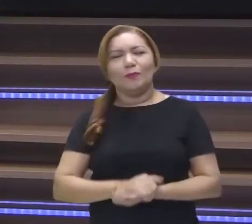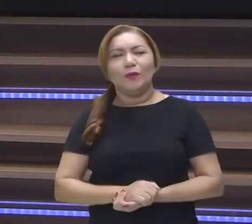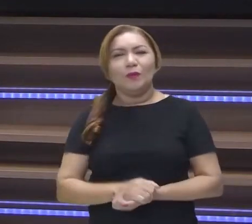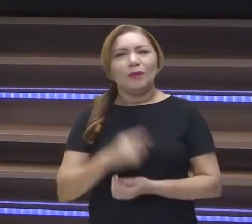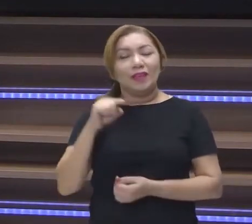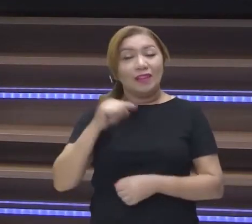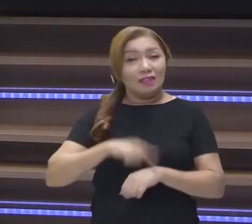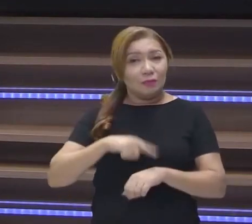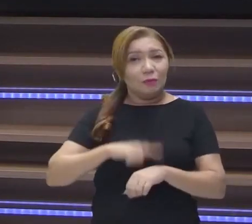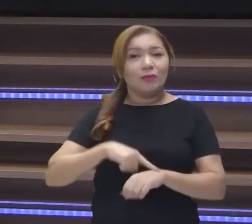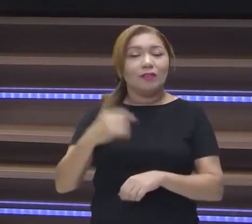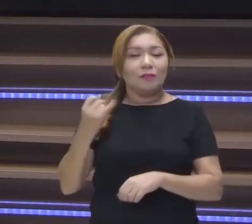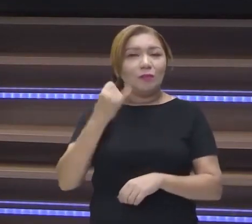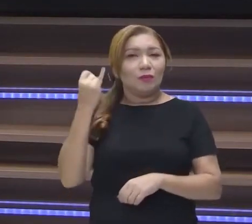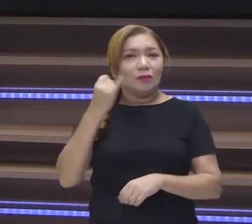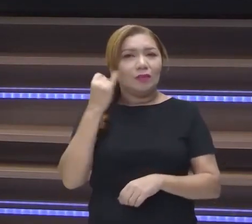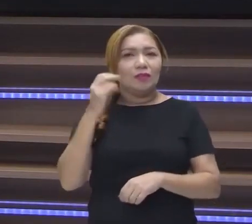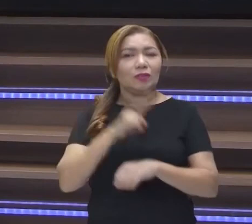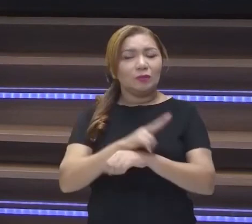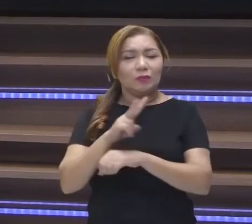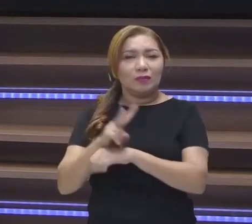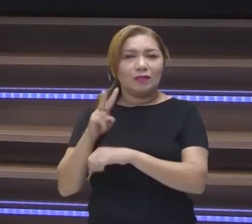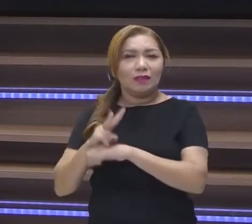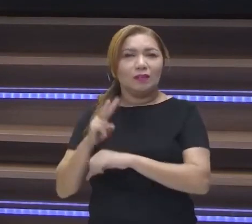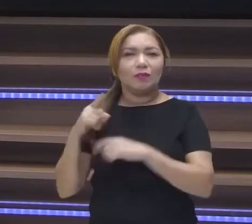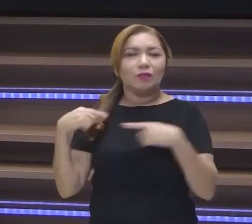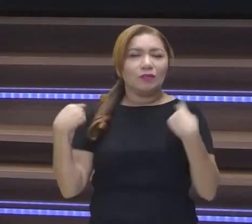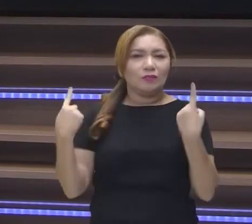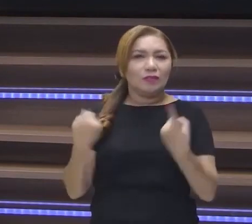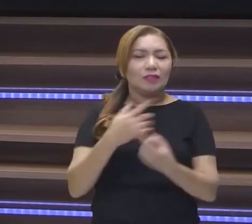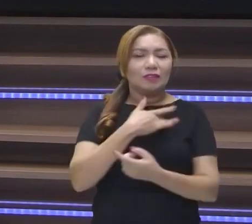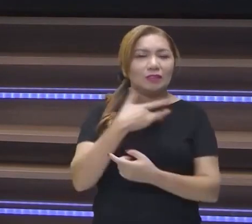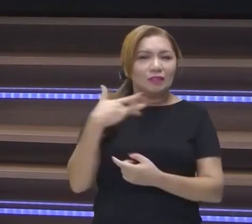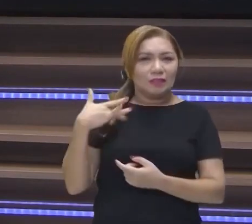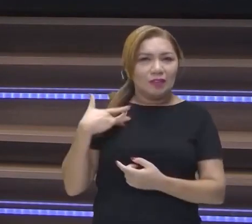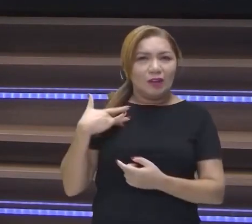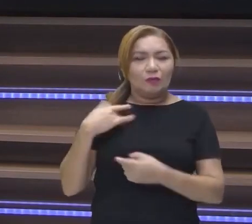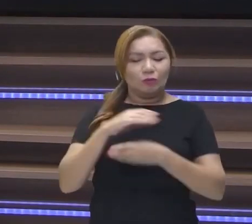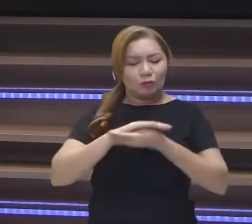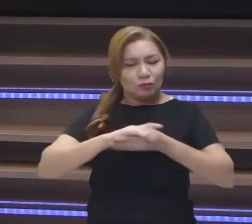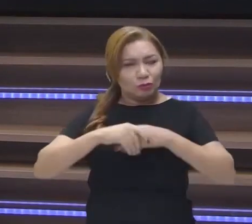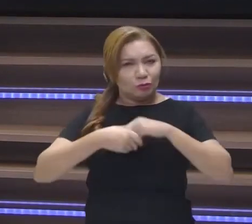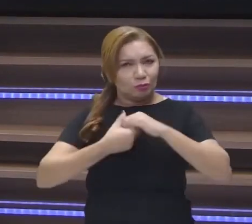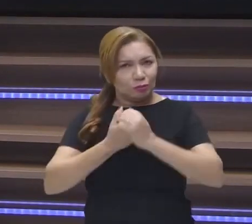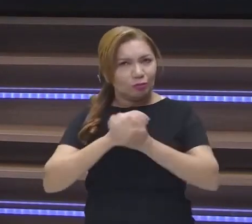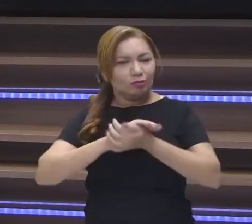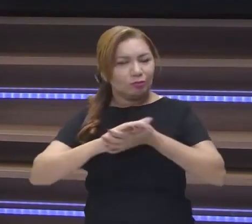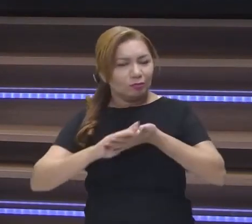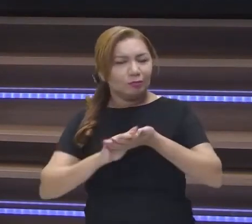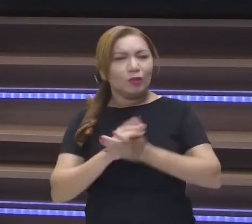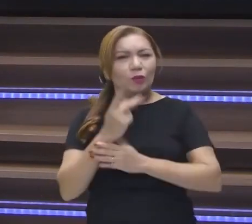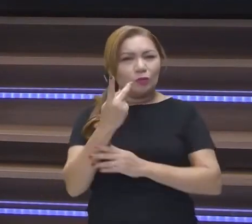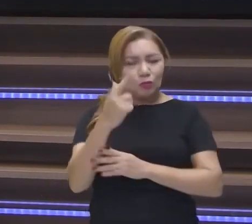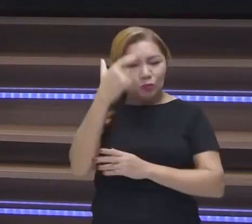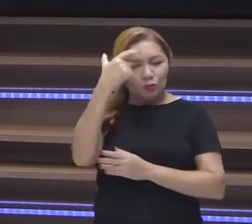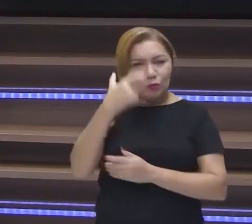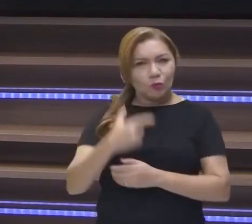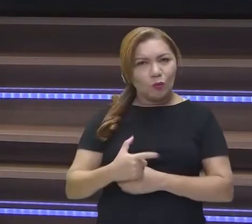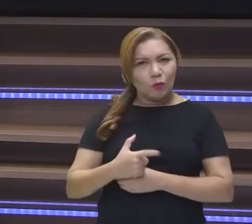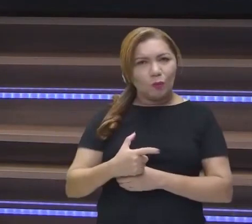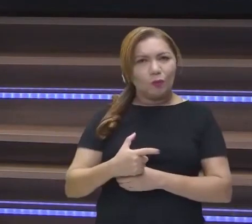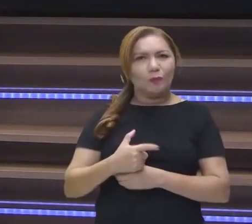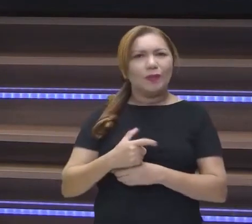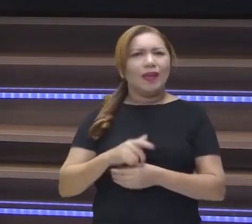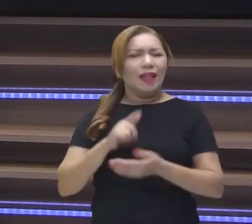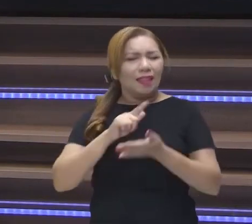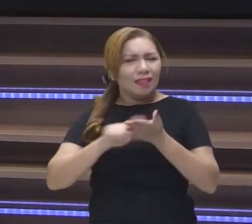muito importante o cuidado que nós devemos ter com a nossa higiene, descanse, tenha cuidado com o seu corpo, esqueça de lavar